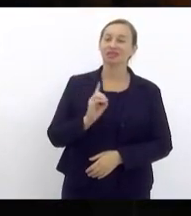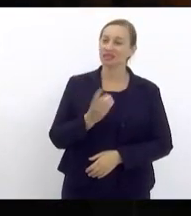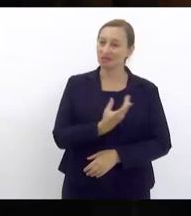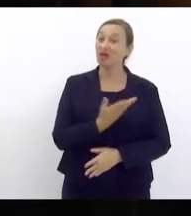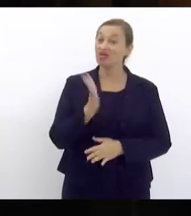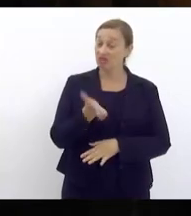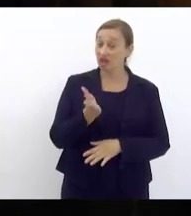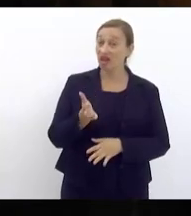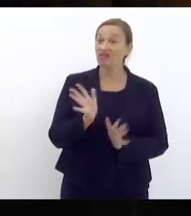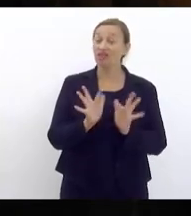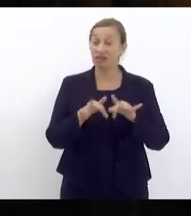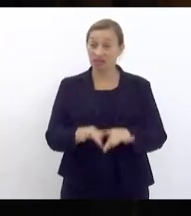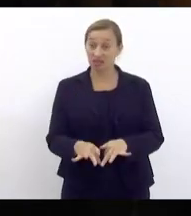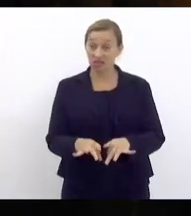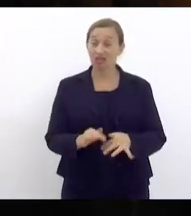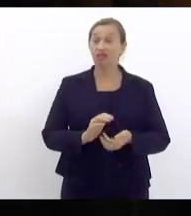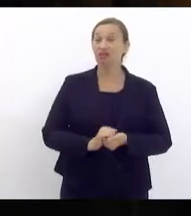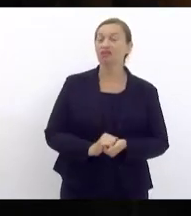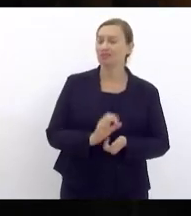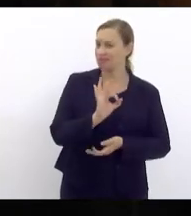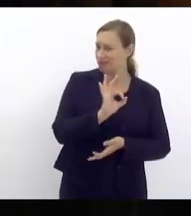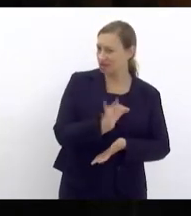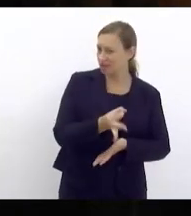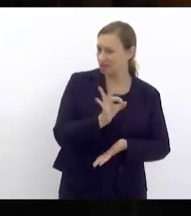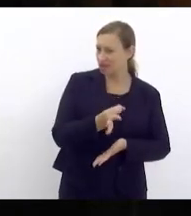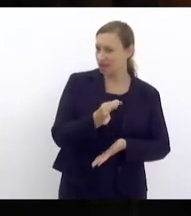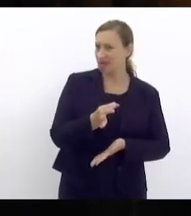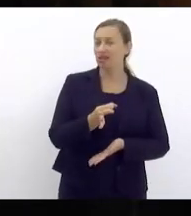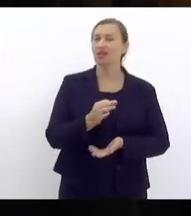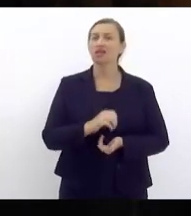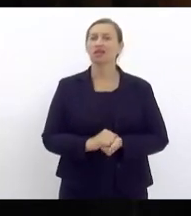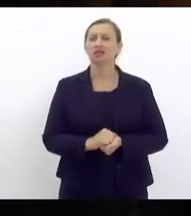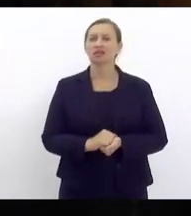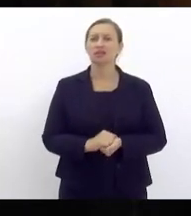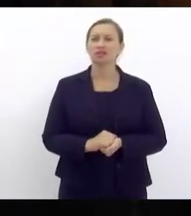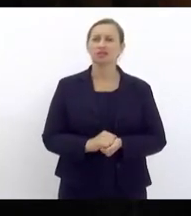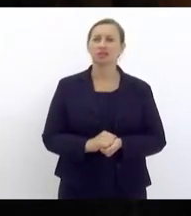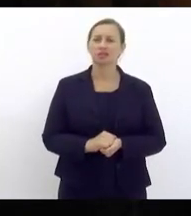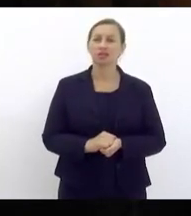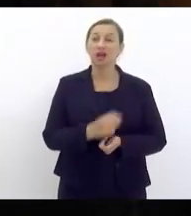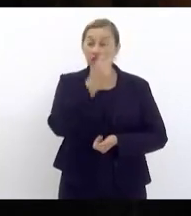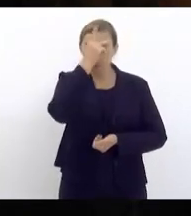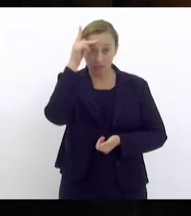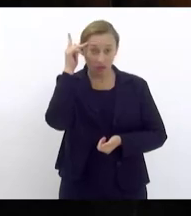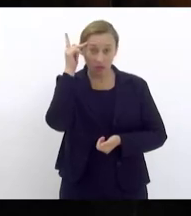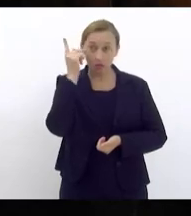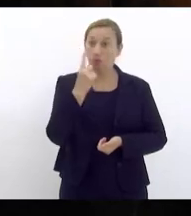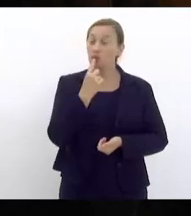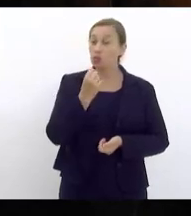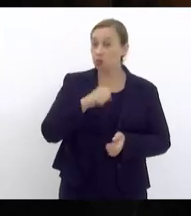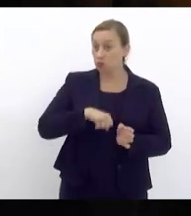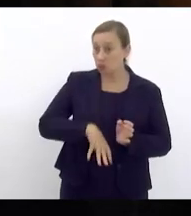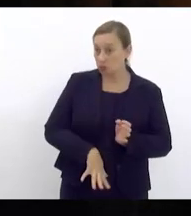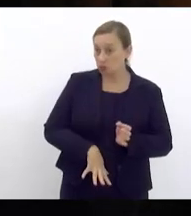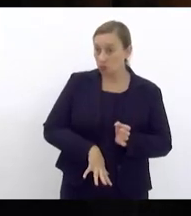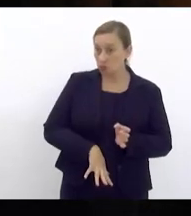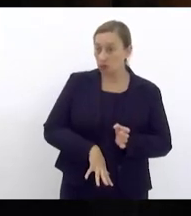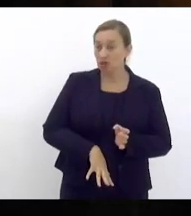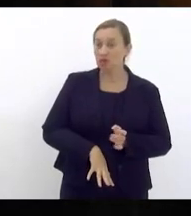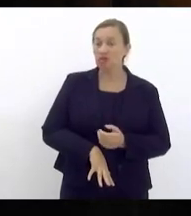concluindo a minha fala a senhora Presidente exatamente danibal e os as pessoas que menstruam estão